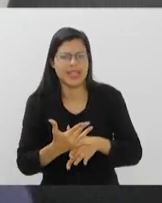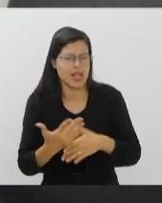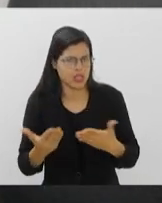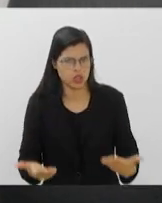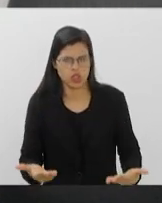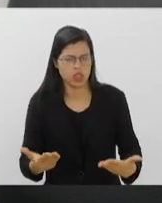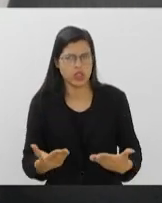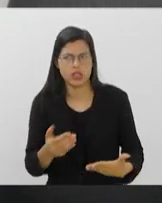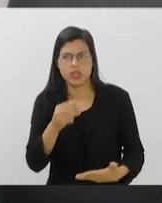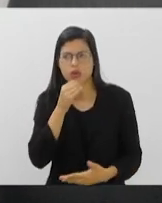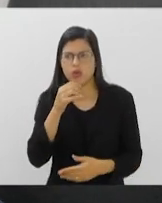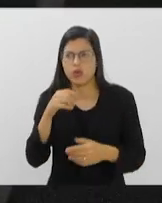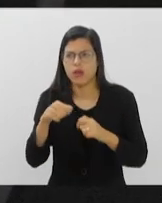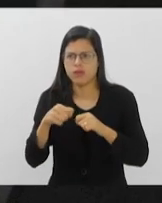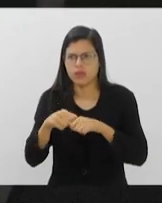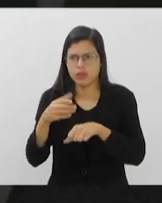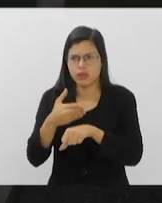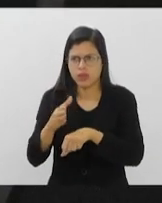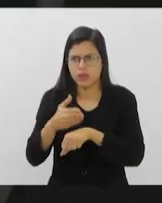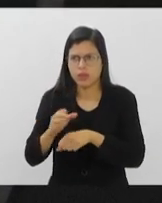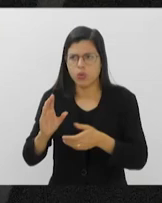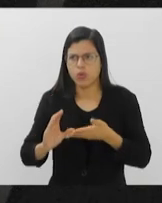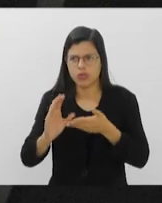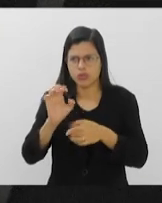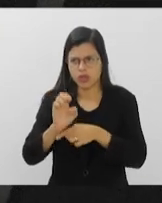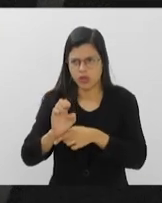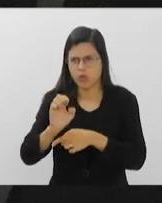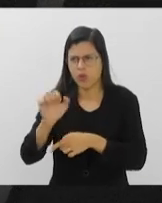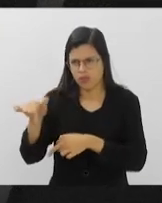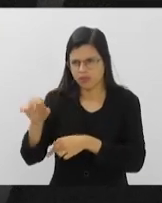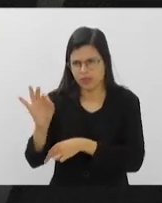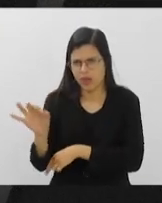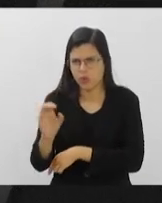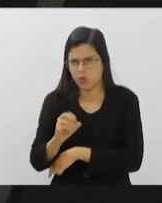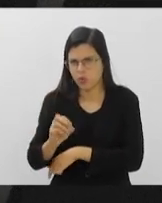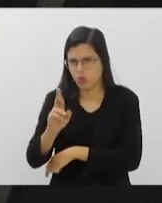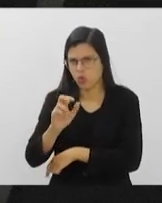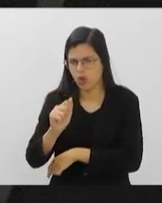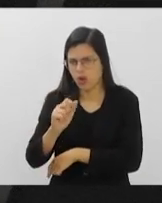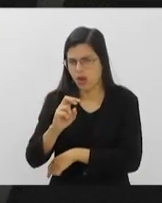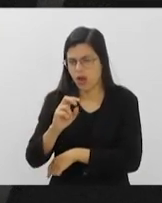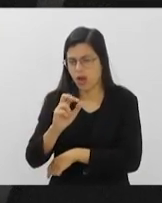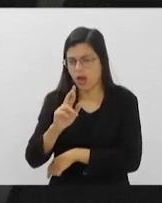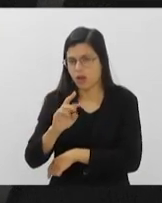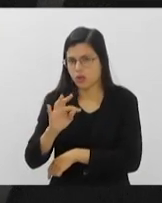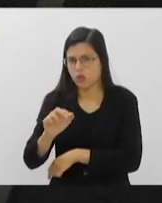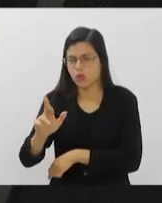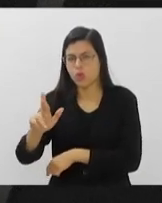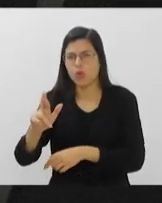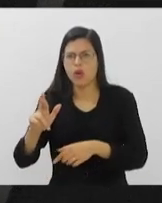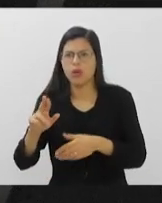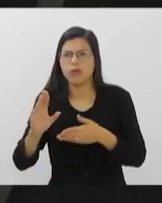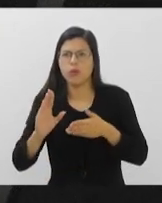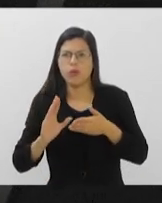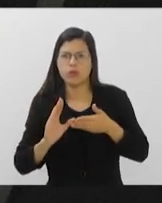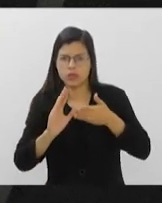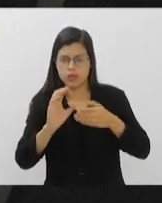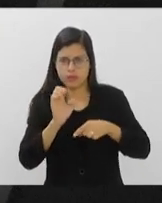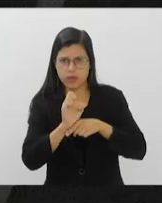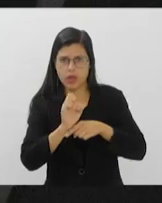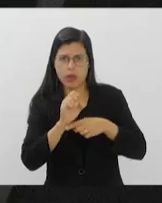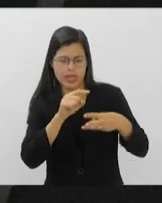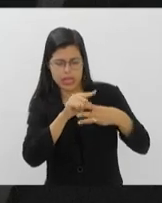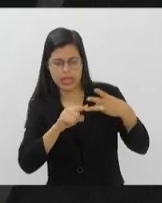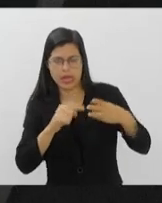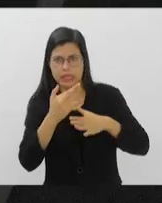Dr uma capacitação lá no Conselho Estadual lembra e eu eu peguei ali o Conselho Estadual e mais três municípios para dizer ali olha